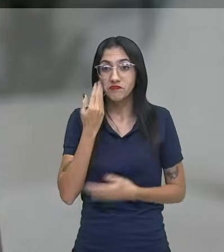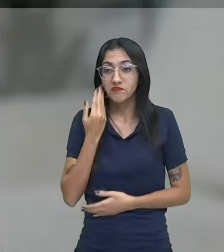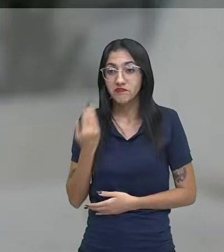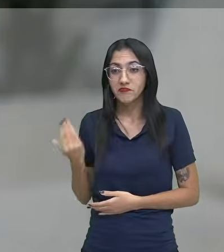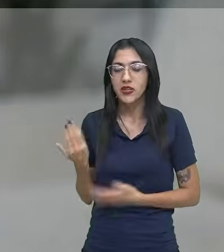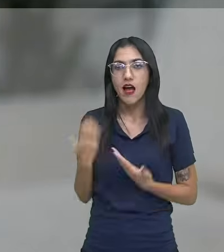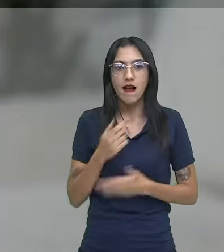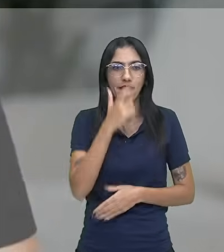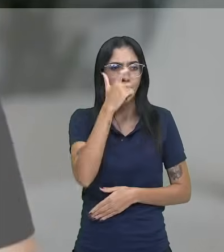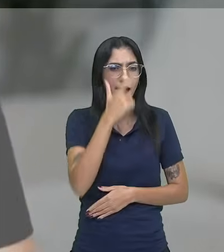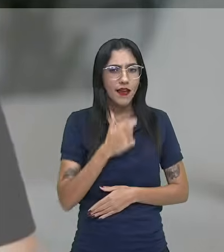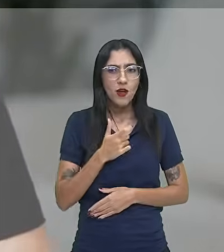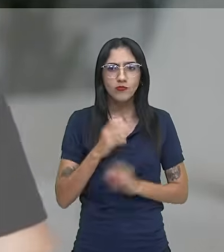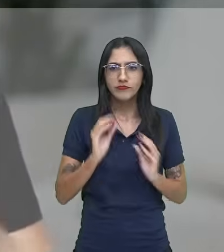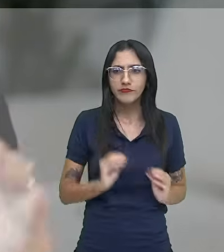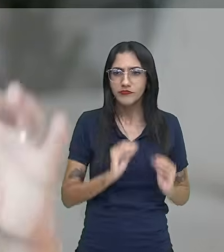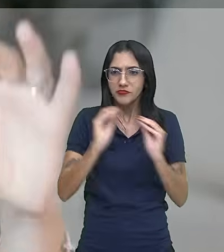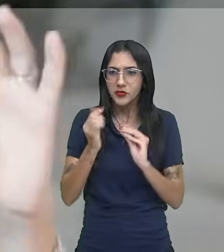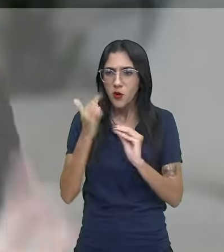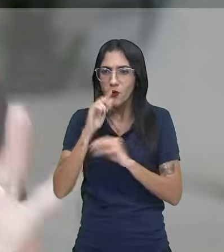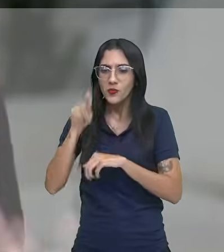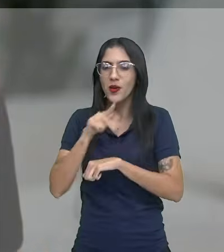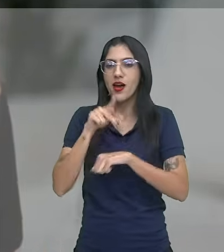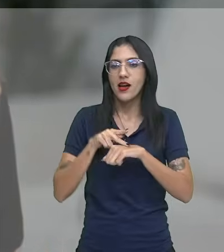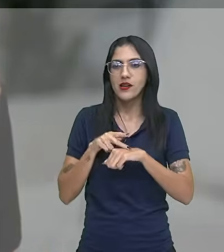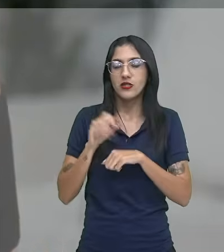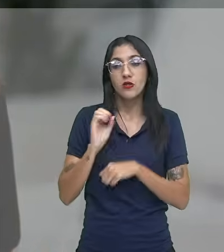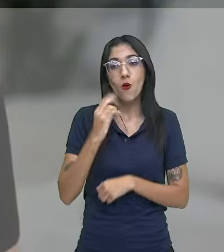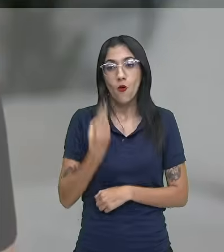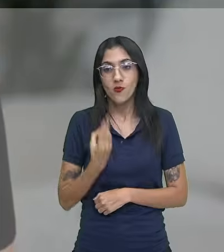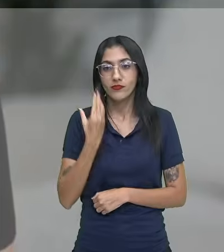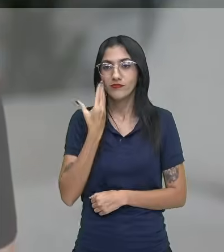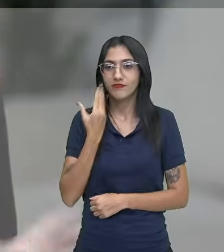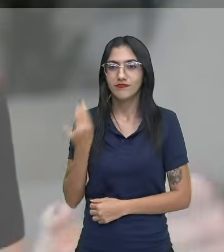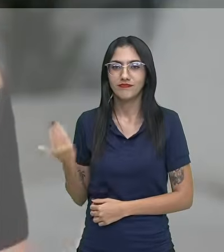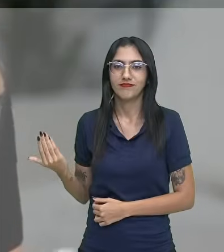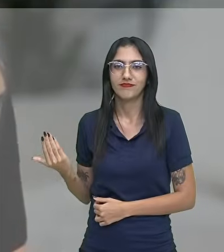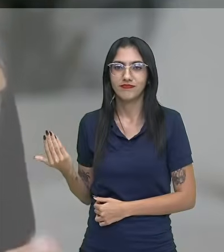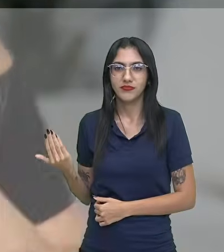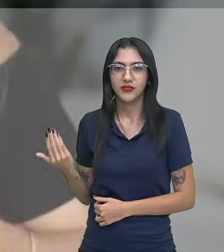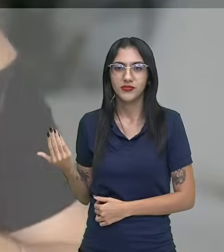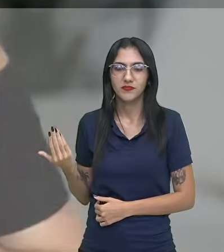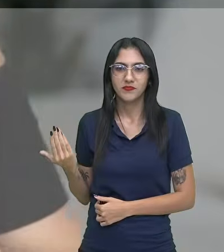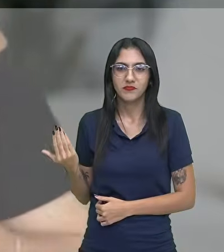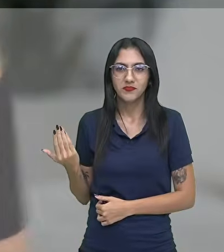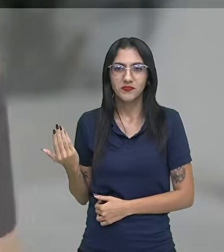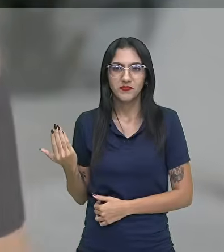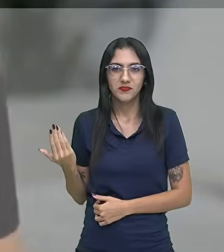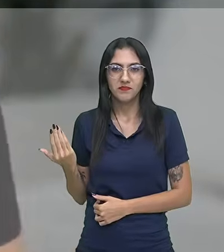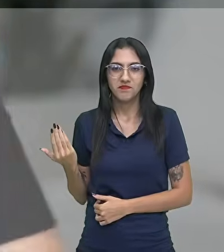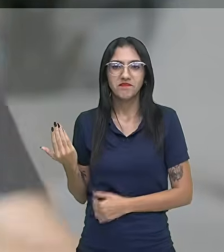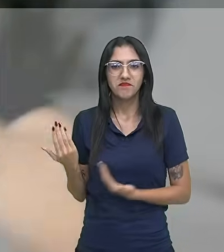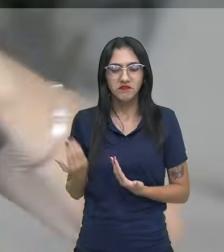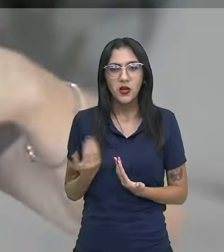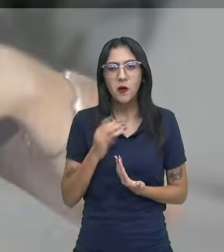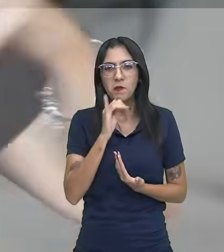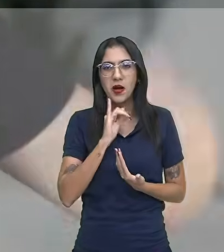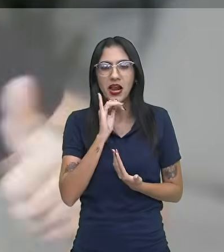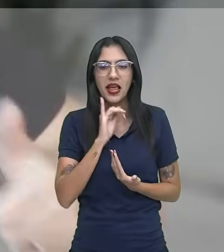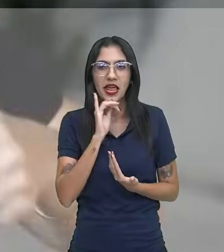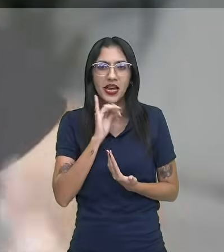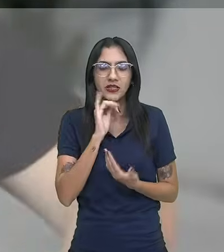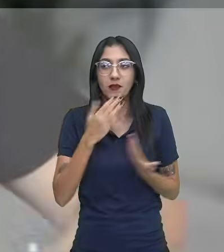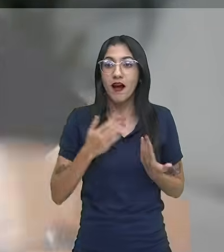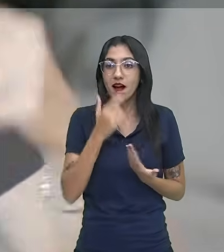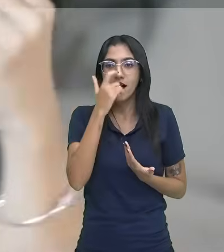tô me mudando para Londres. Ou então, you'll never guess. Aí a pessoa vai dizer, what? I got the job. Então, eu